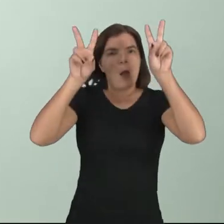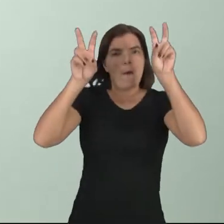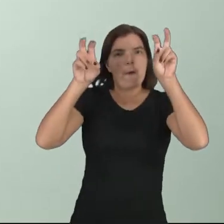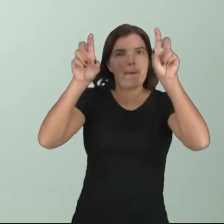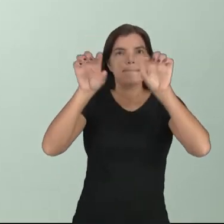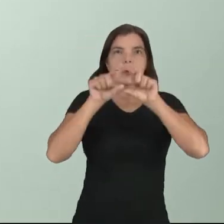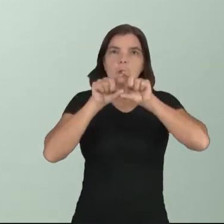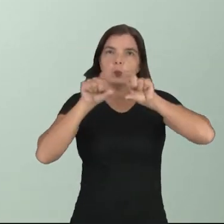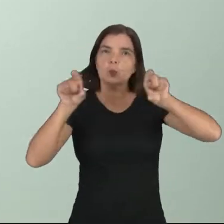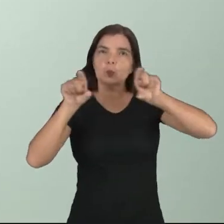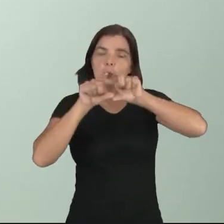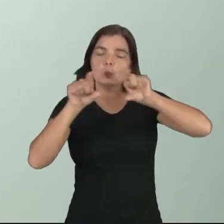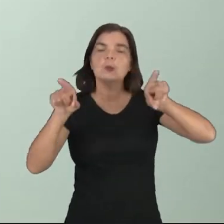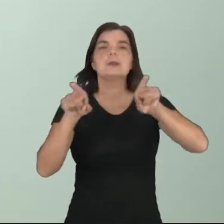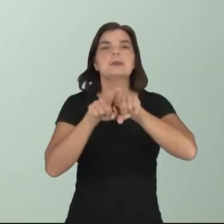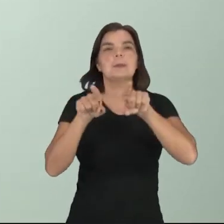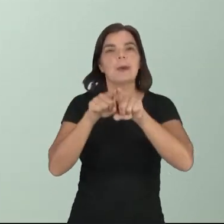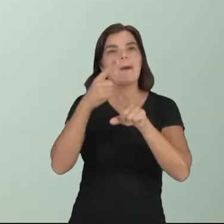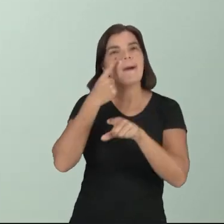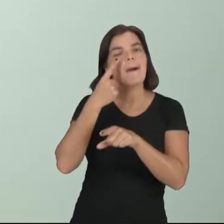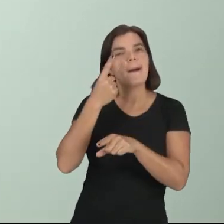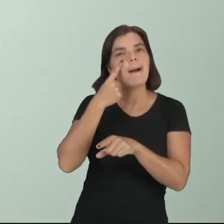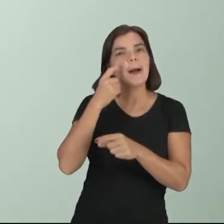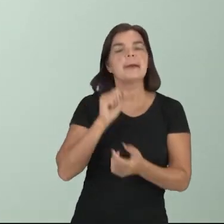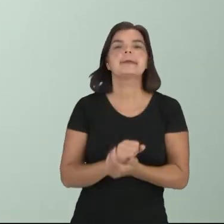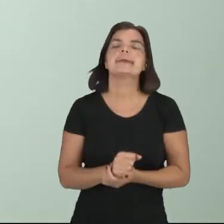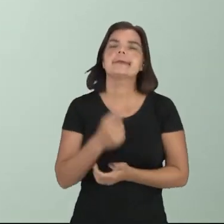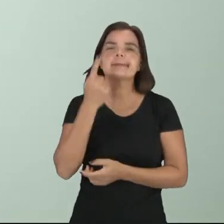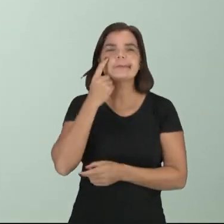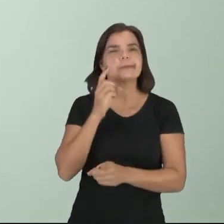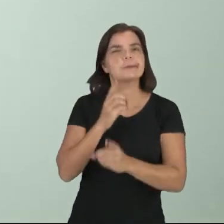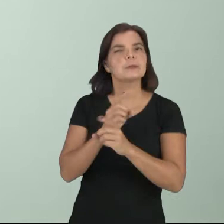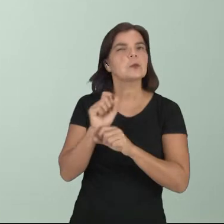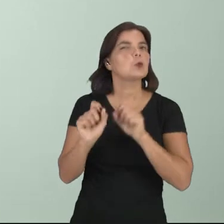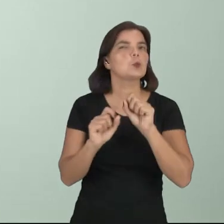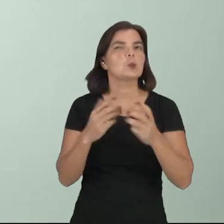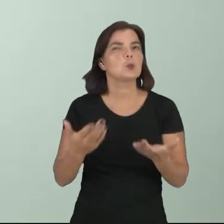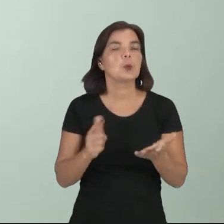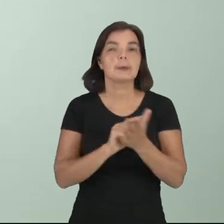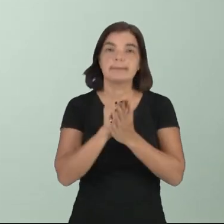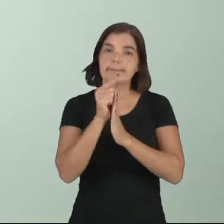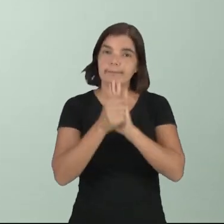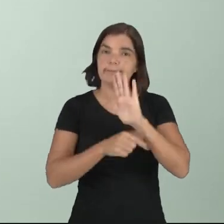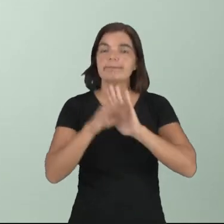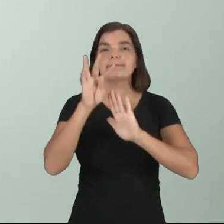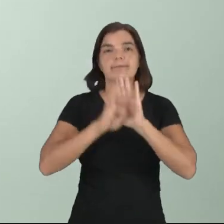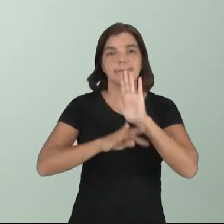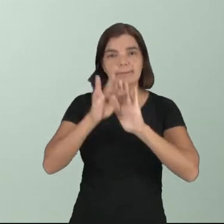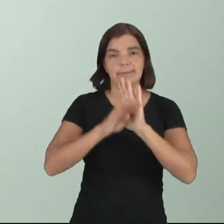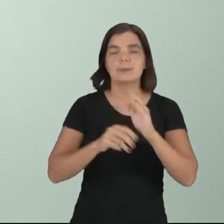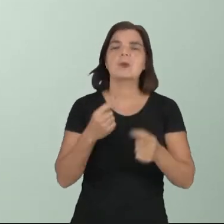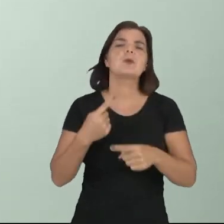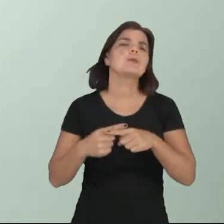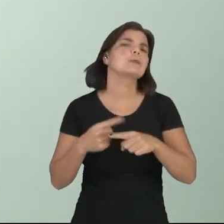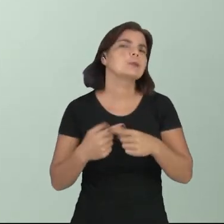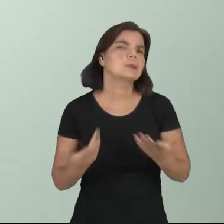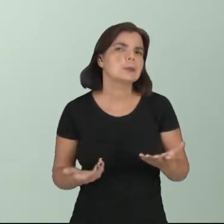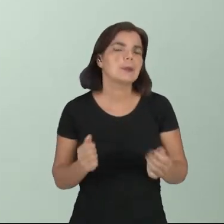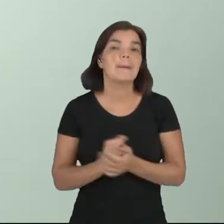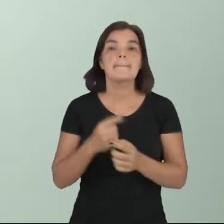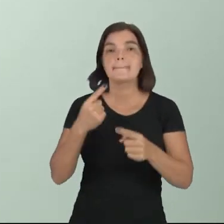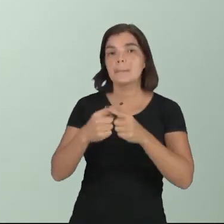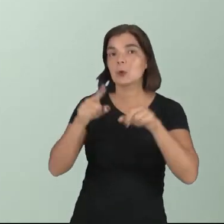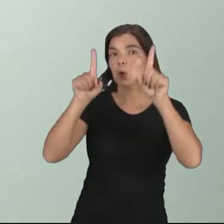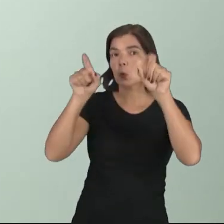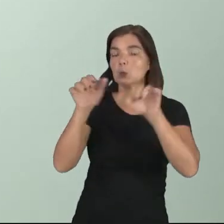e pela linha fina, chegamos a identificar que se trata desse gênero textual. Por quê? Porque